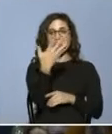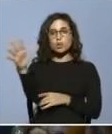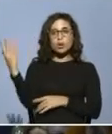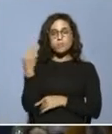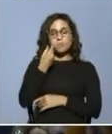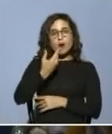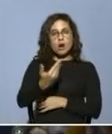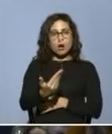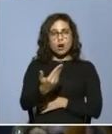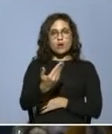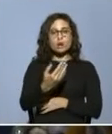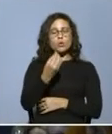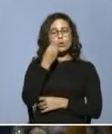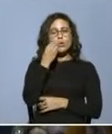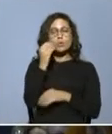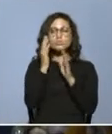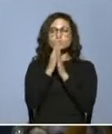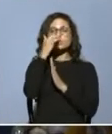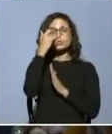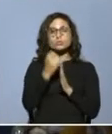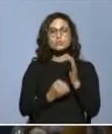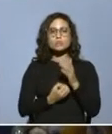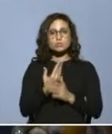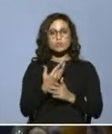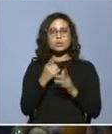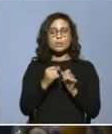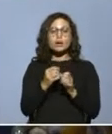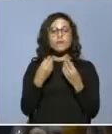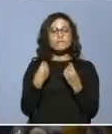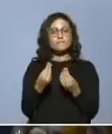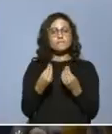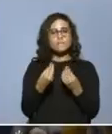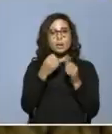nos fala do Criador e proclama a sua bondade.